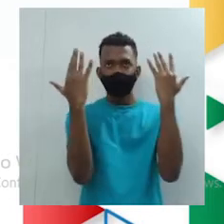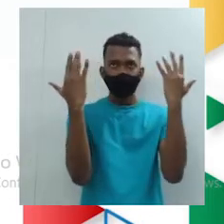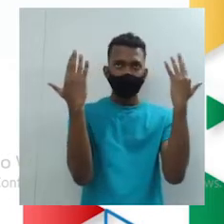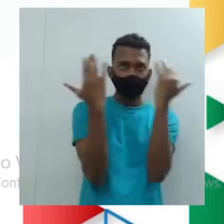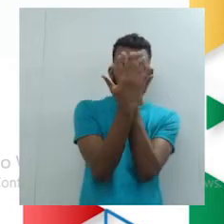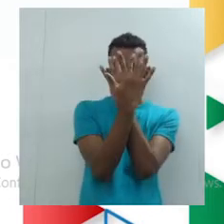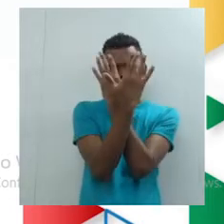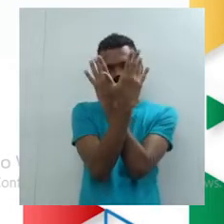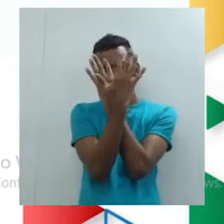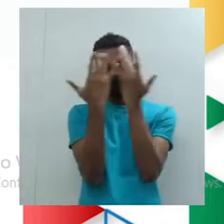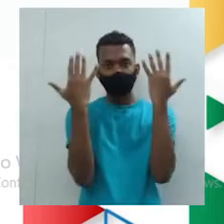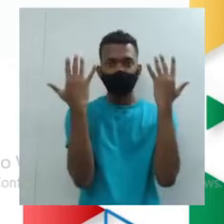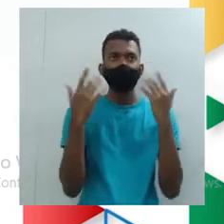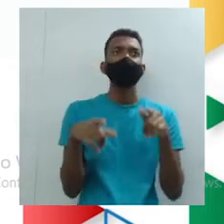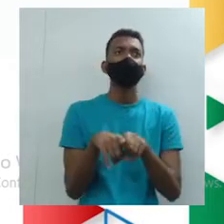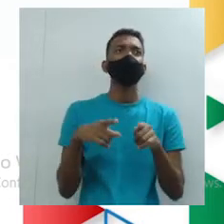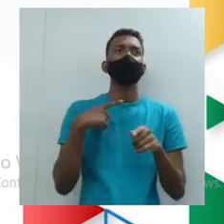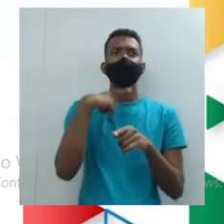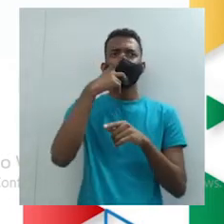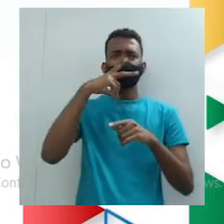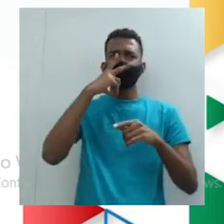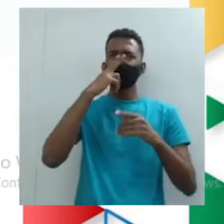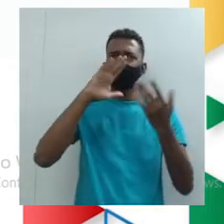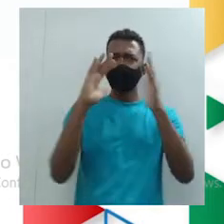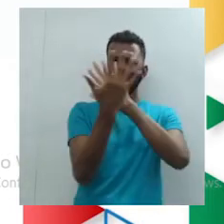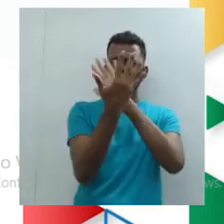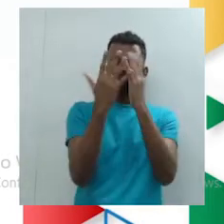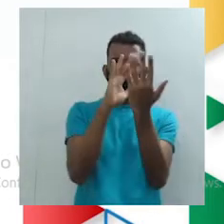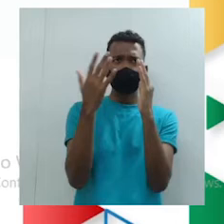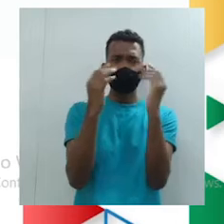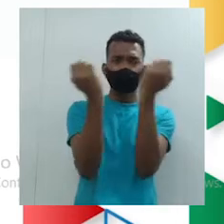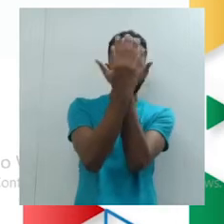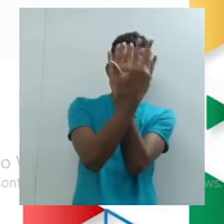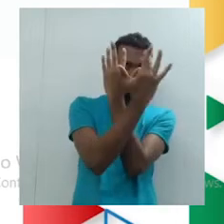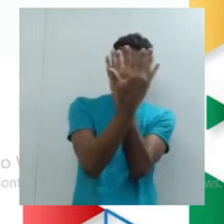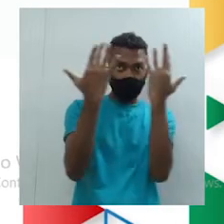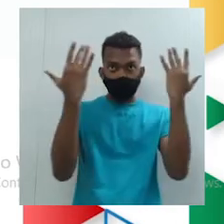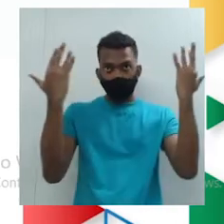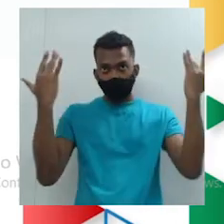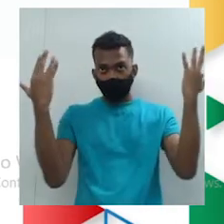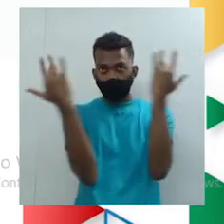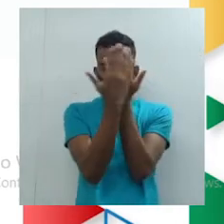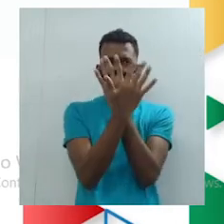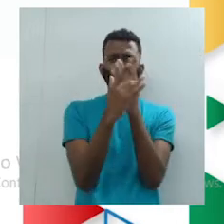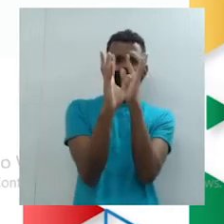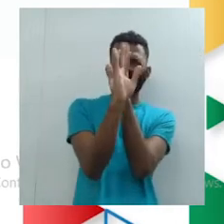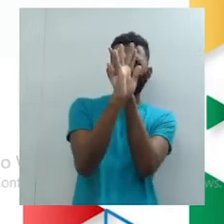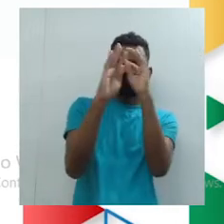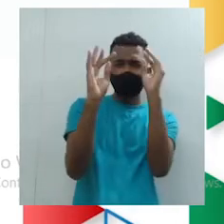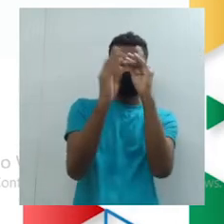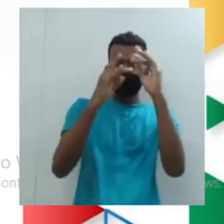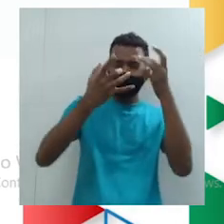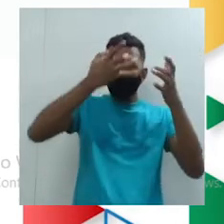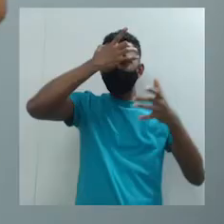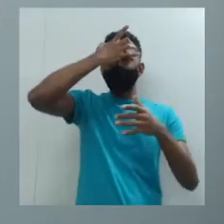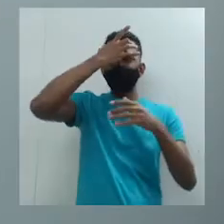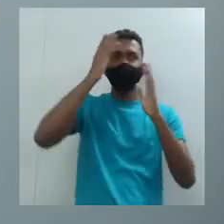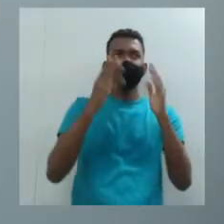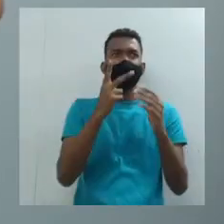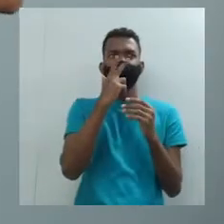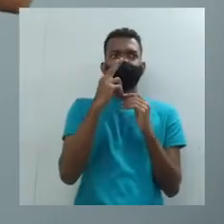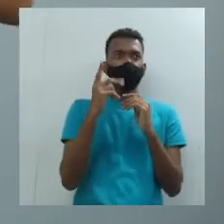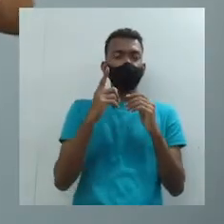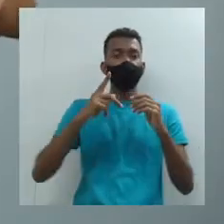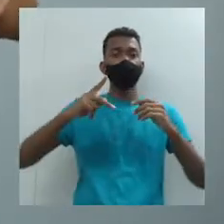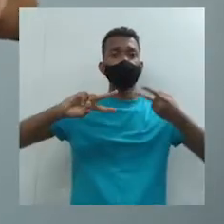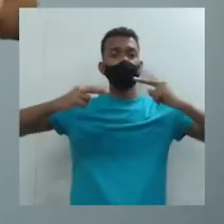me lembra onde também é um paradoxo. A vertigem, eu tenho uma vertigem, mas ela é lúcida. Lembra